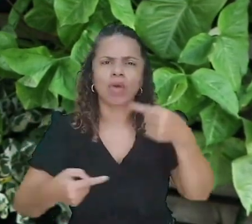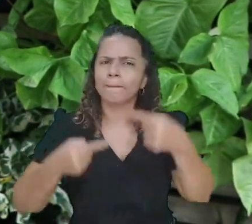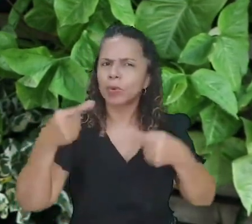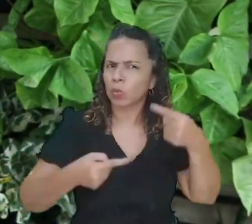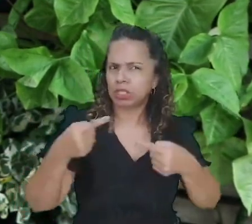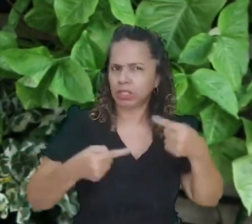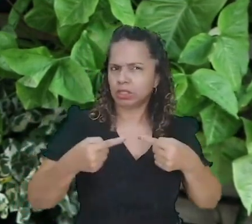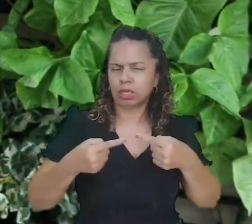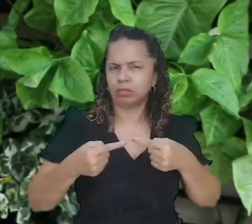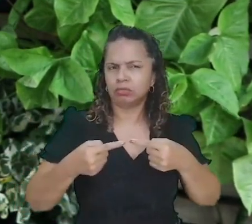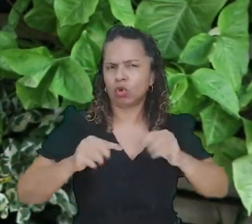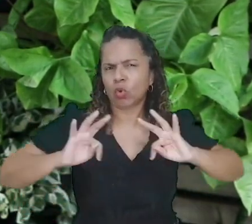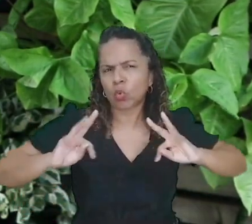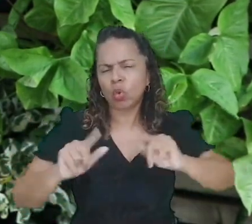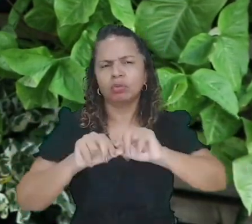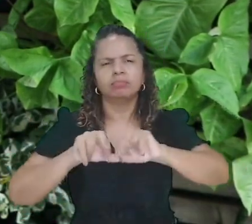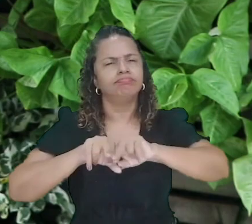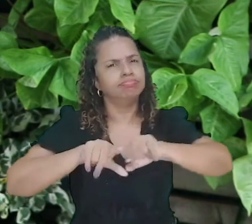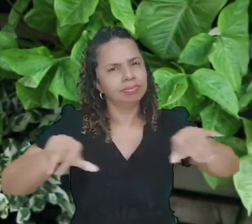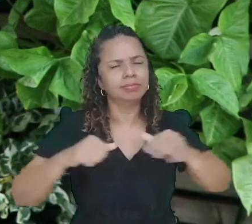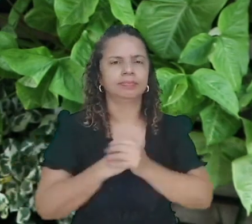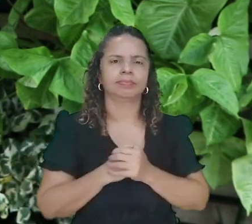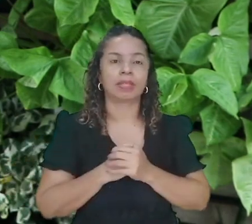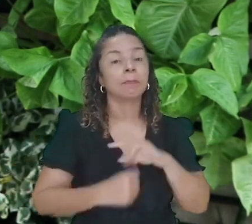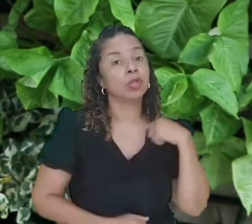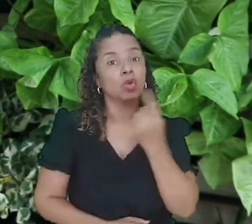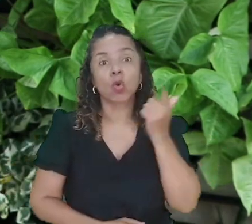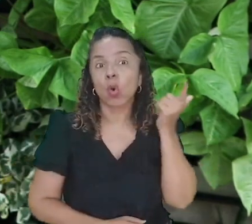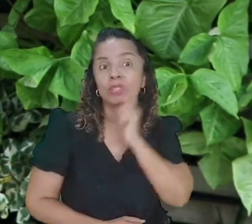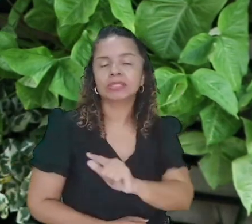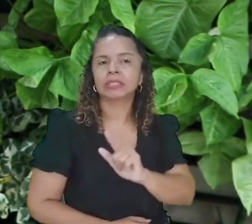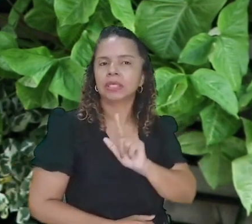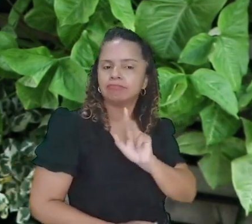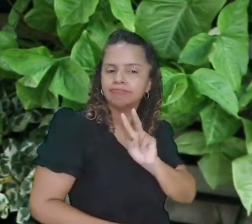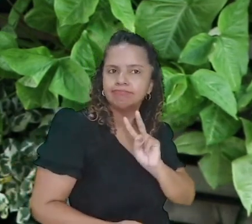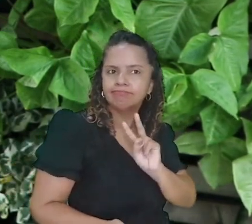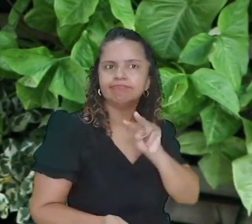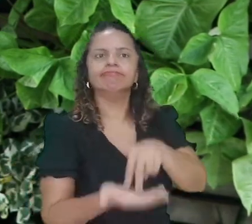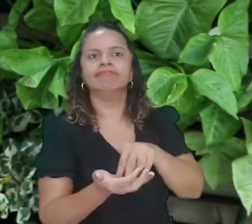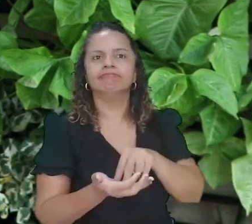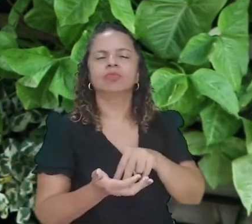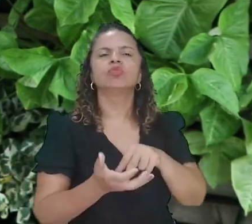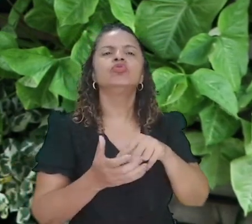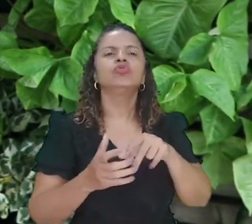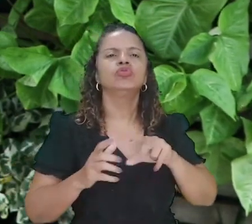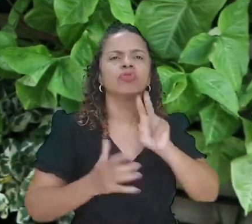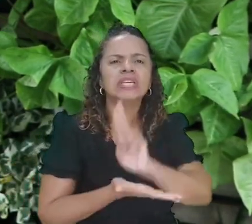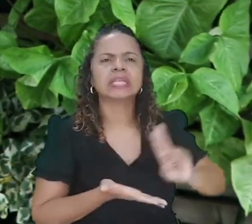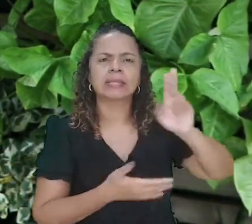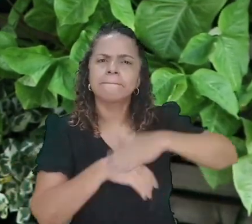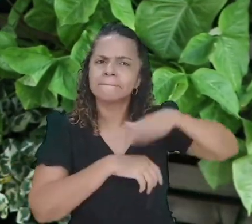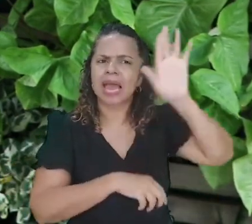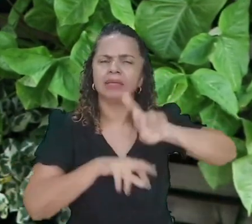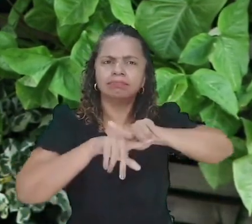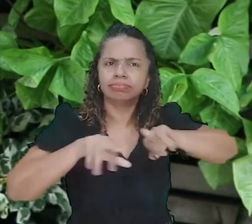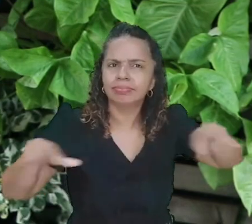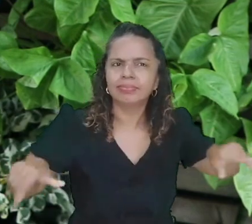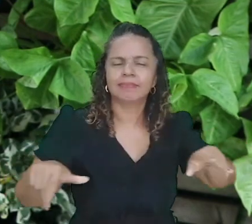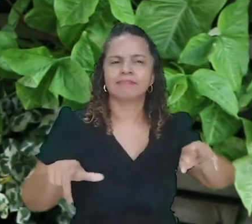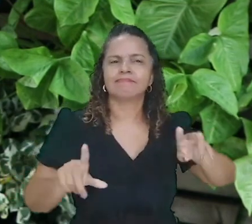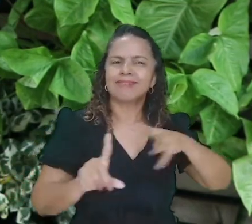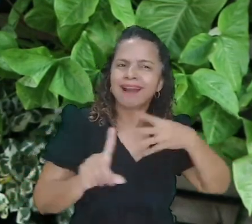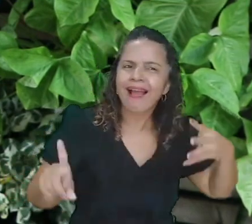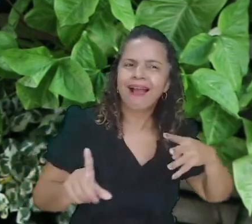das lutas, das políticas, enfim, para que a gente consiga, né, avançar cada vez mais para uma universidade mais plural,